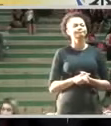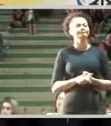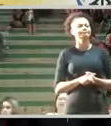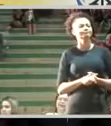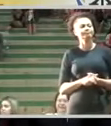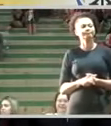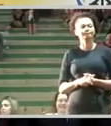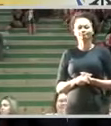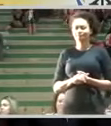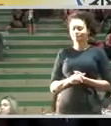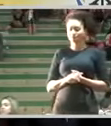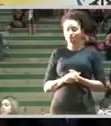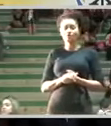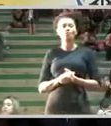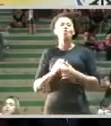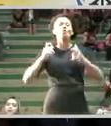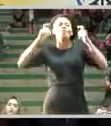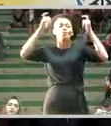O rei voltou.